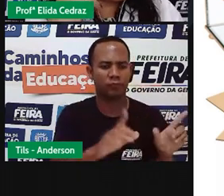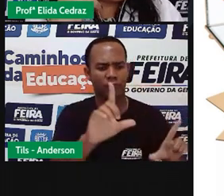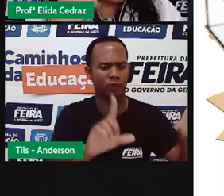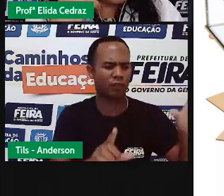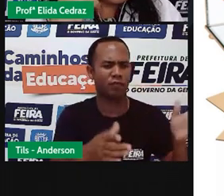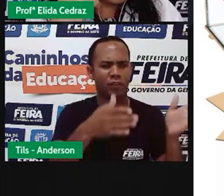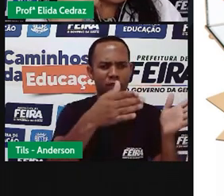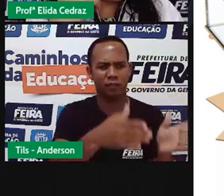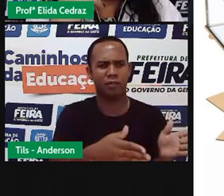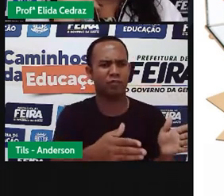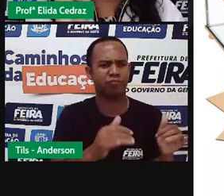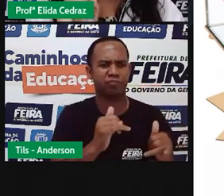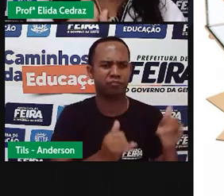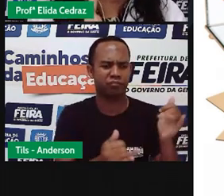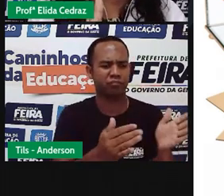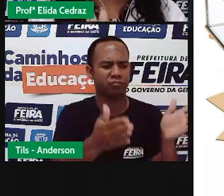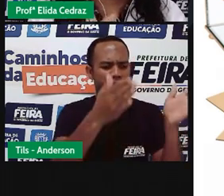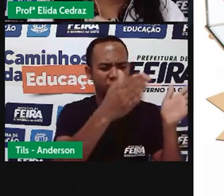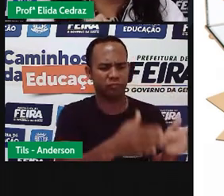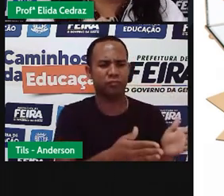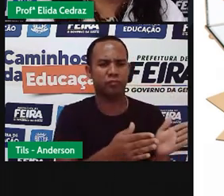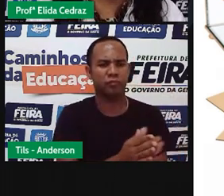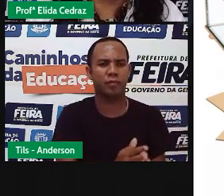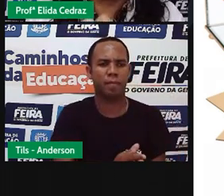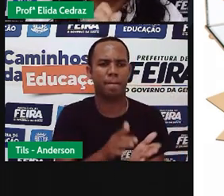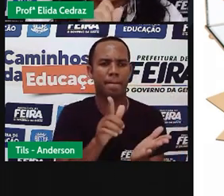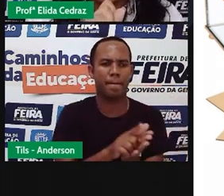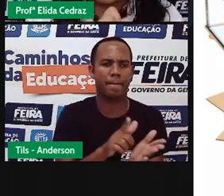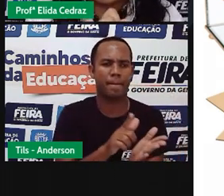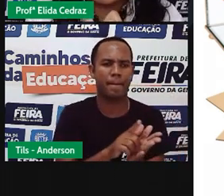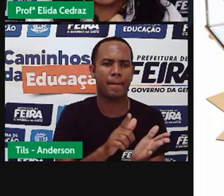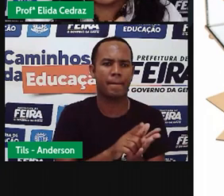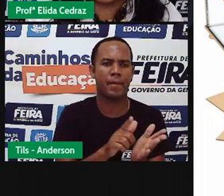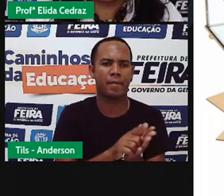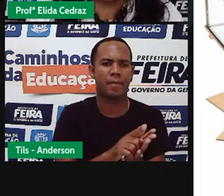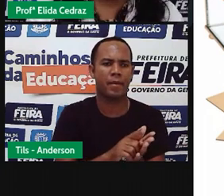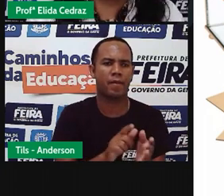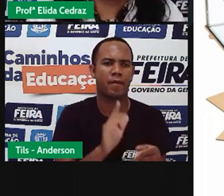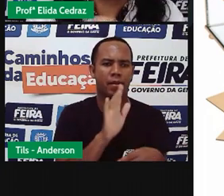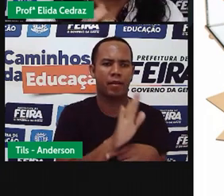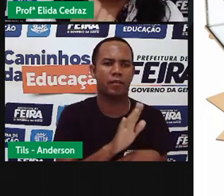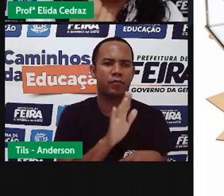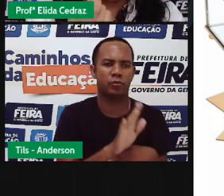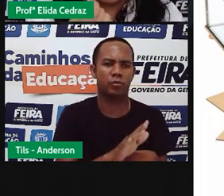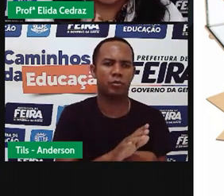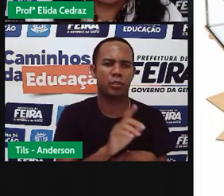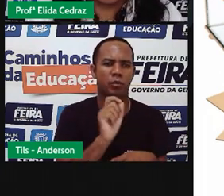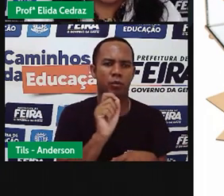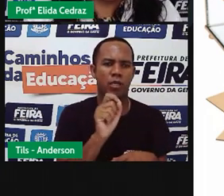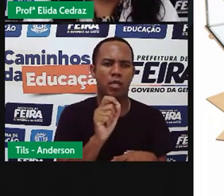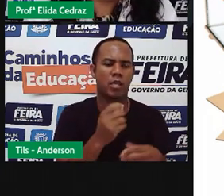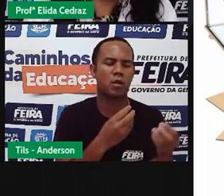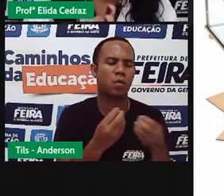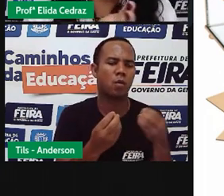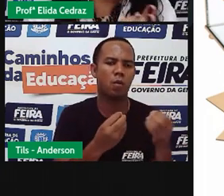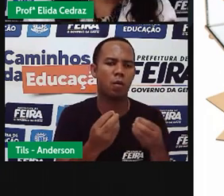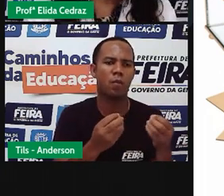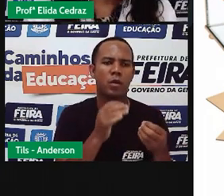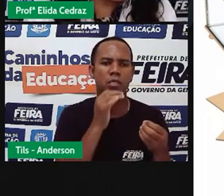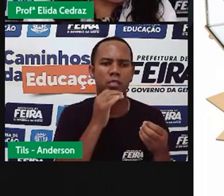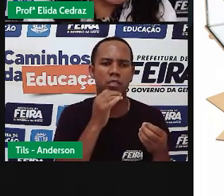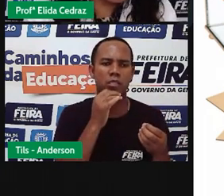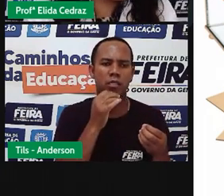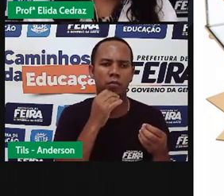você parar para pensar, o papelão, ele é resistente de tal forma que